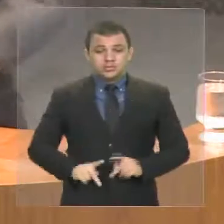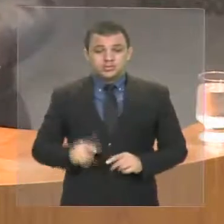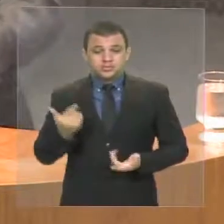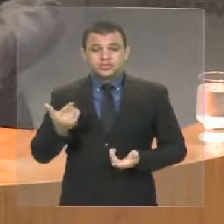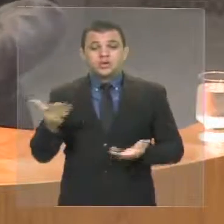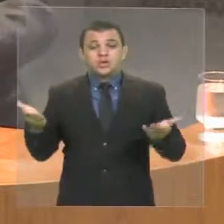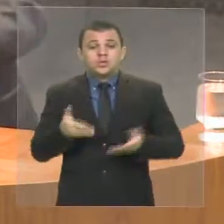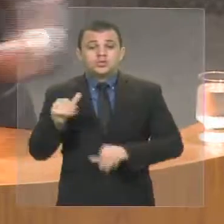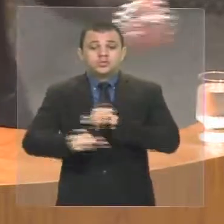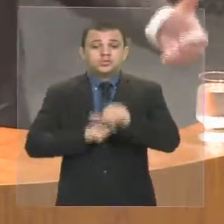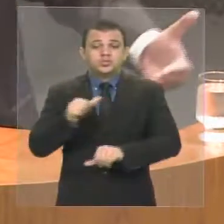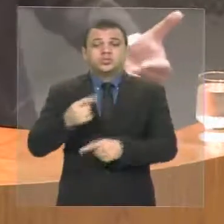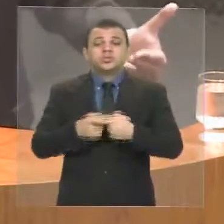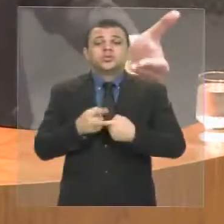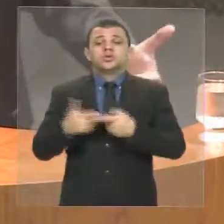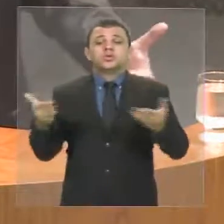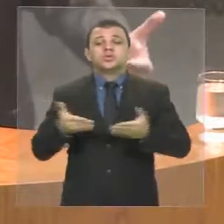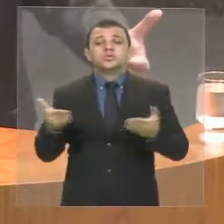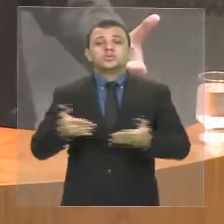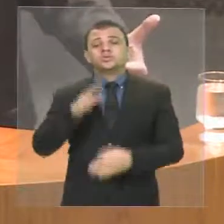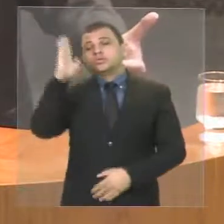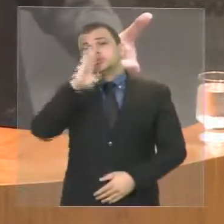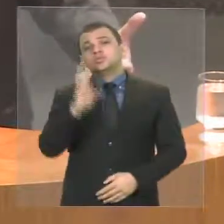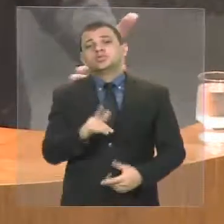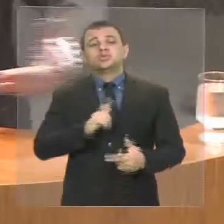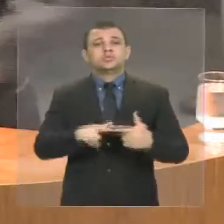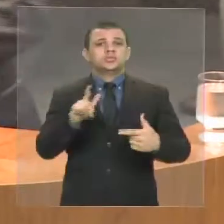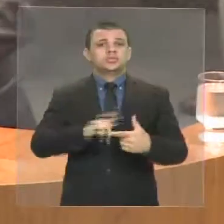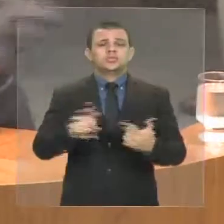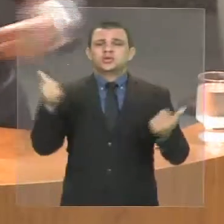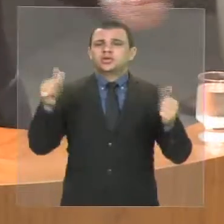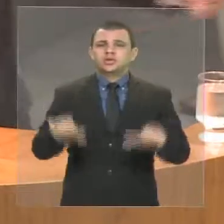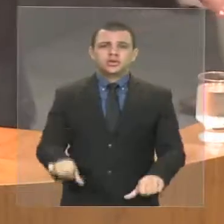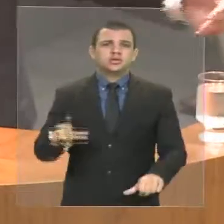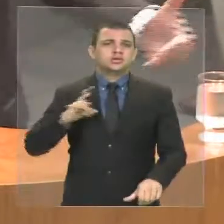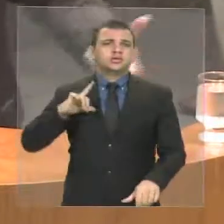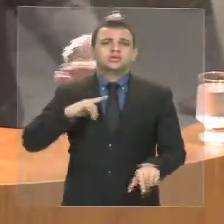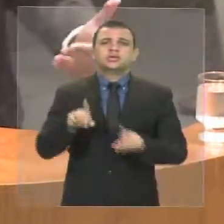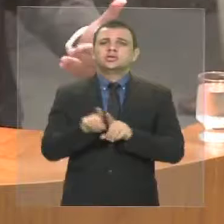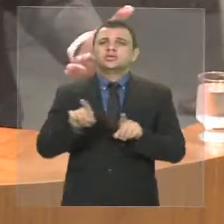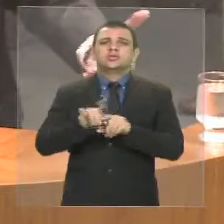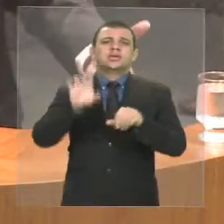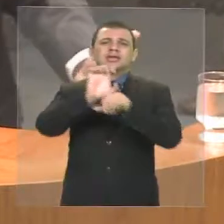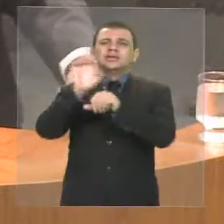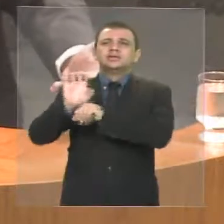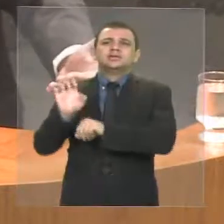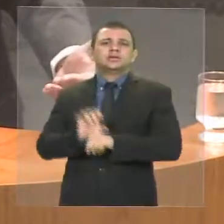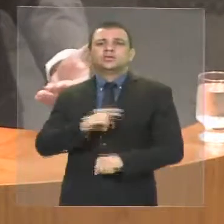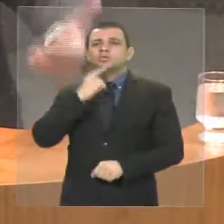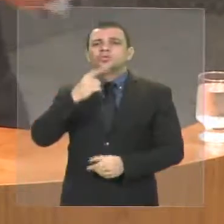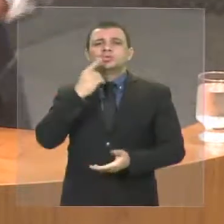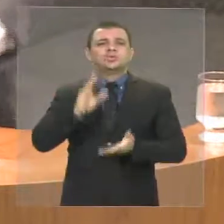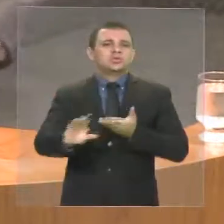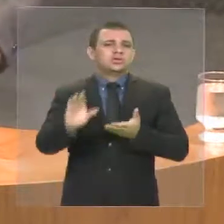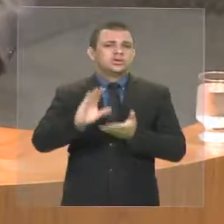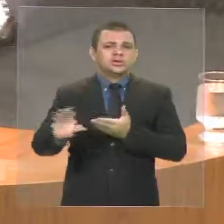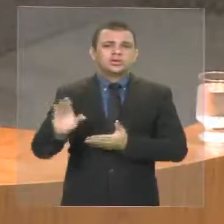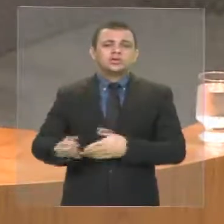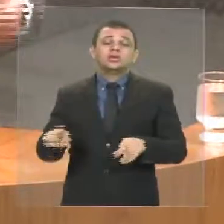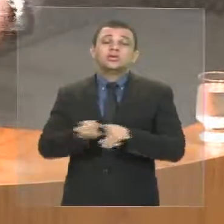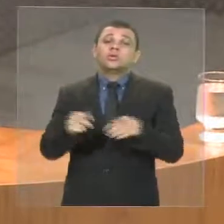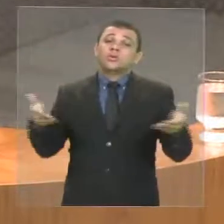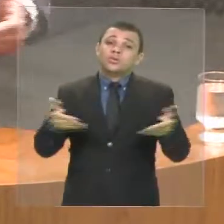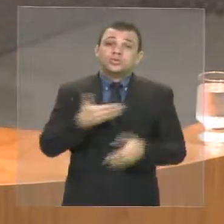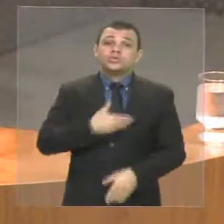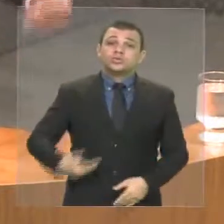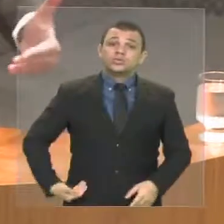de fato, com a crise que passa hoje o país, quase todos os estados sem condições de investir, e o atual governo está tendo